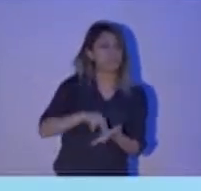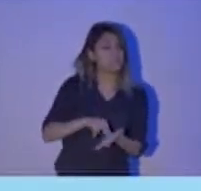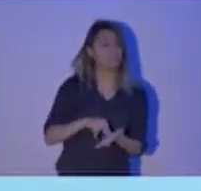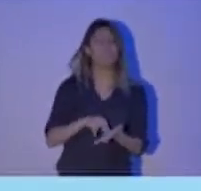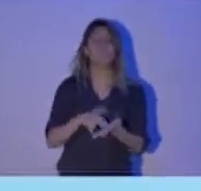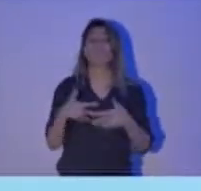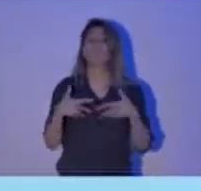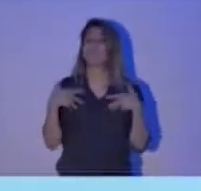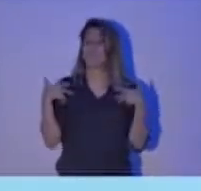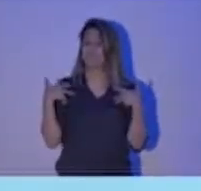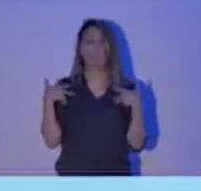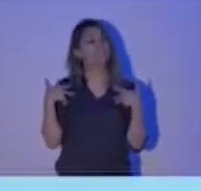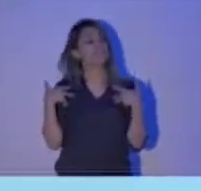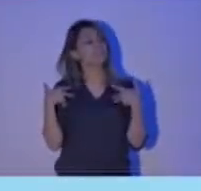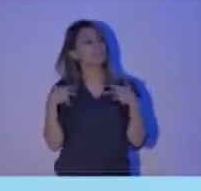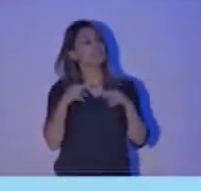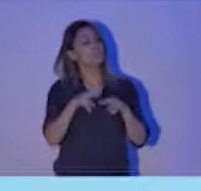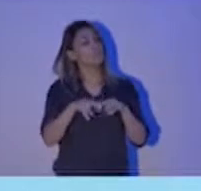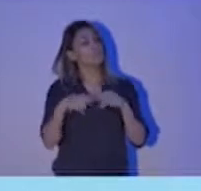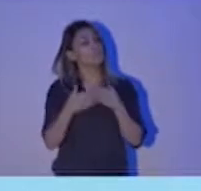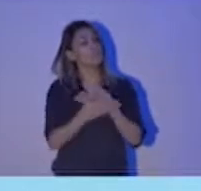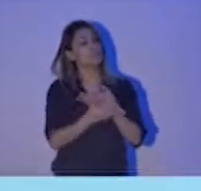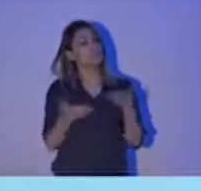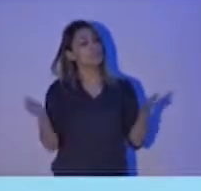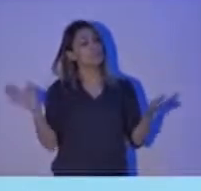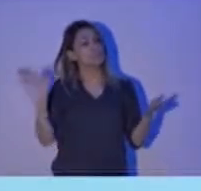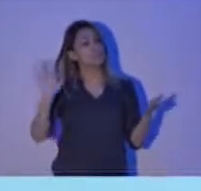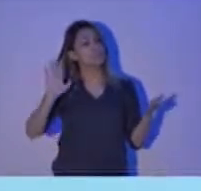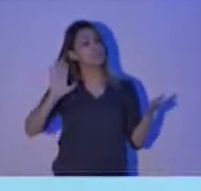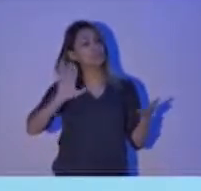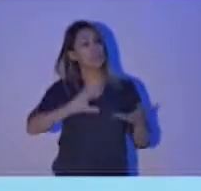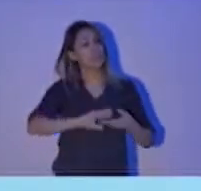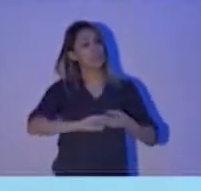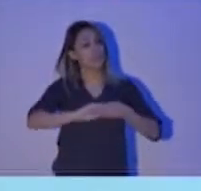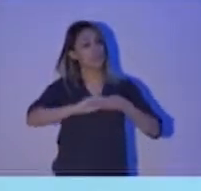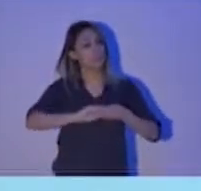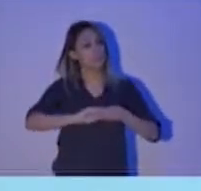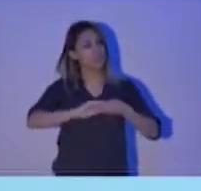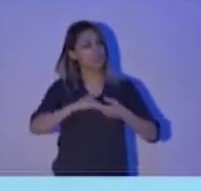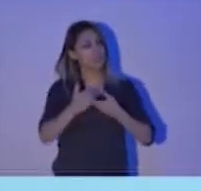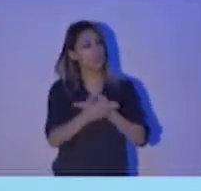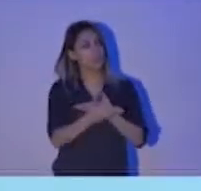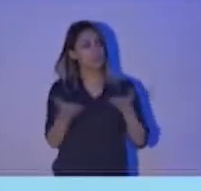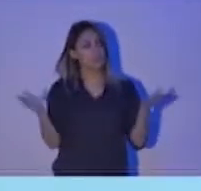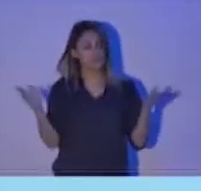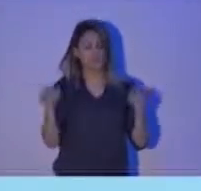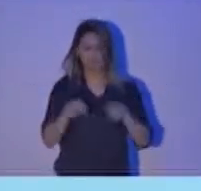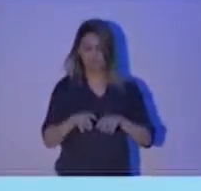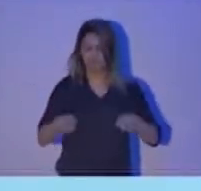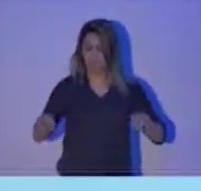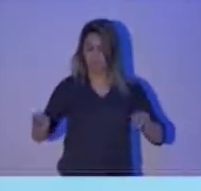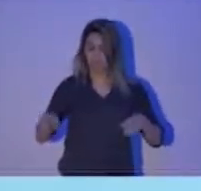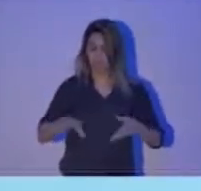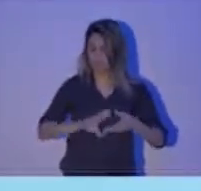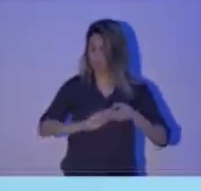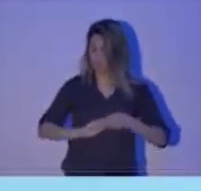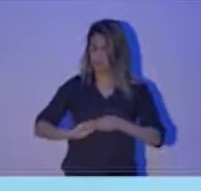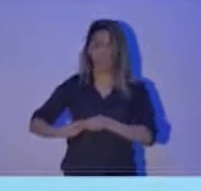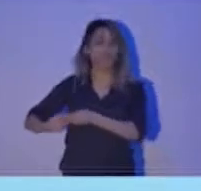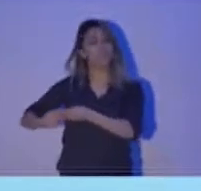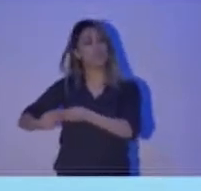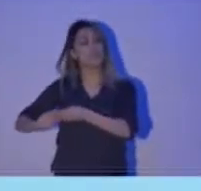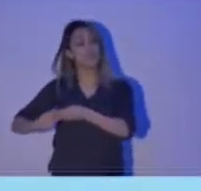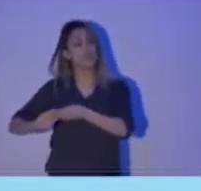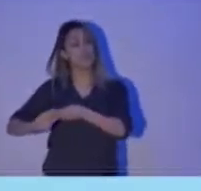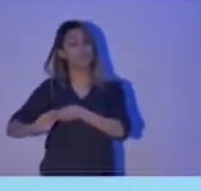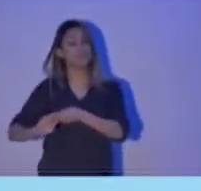cumprimentar a todos que estão na estrutura do MEC, na figura do Jânio, leva nosso cumprimento ao senhor ministro da